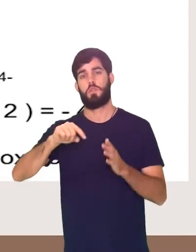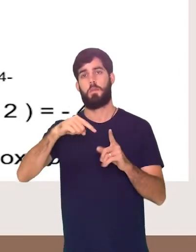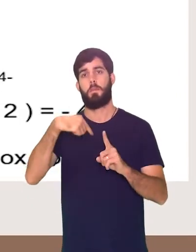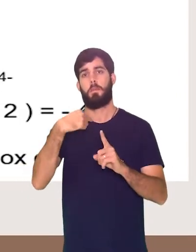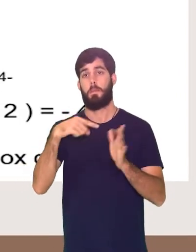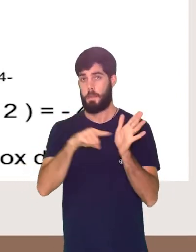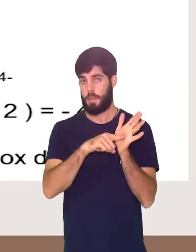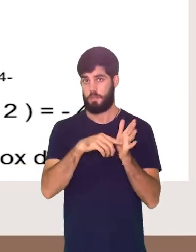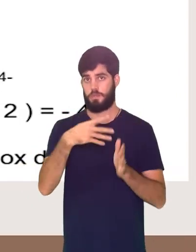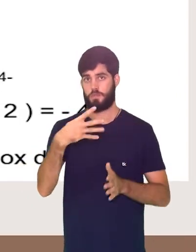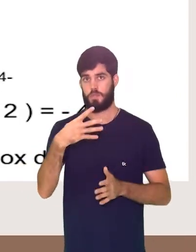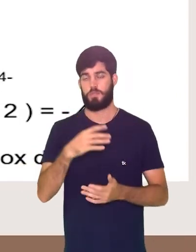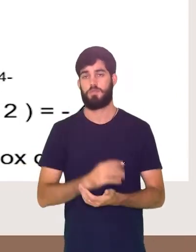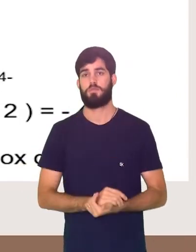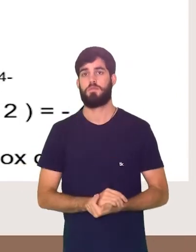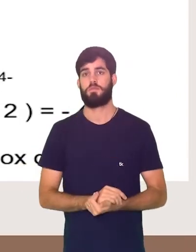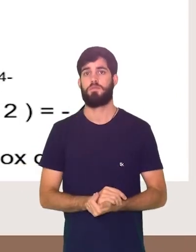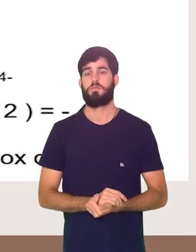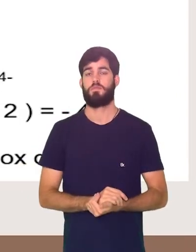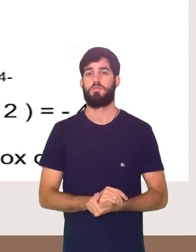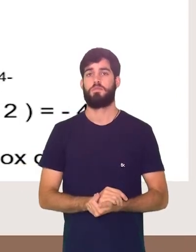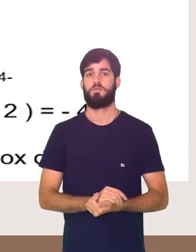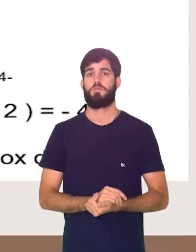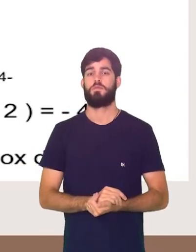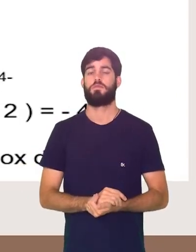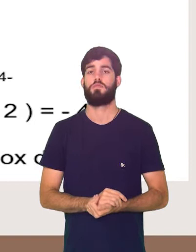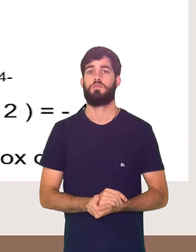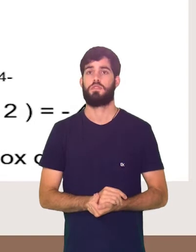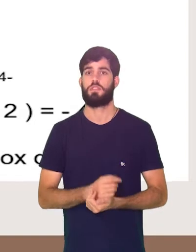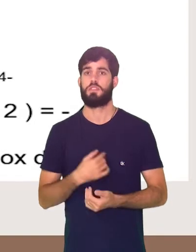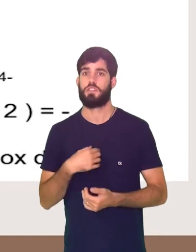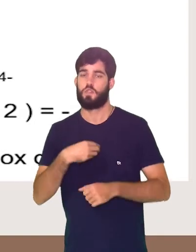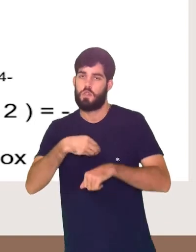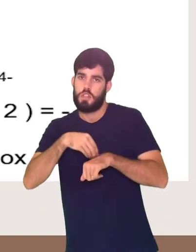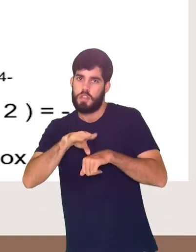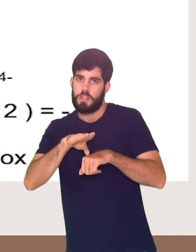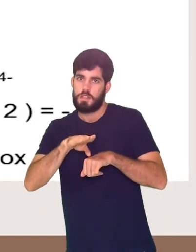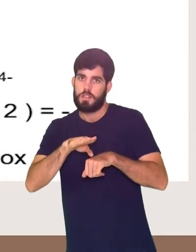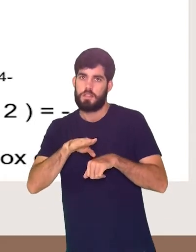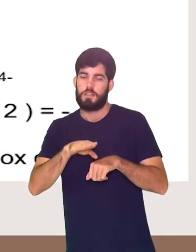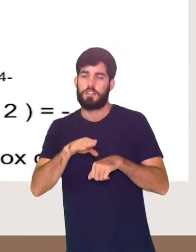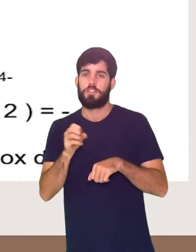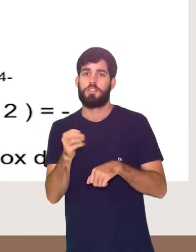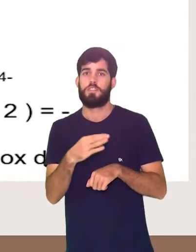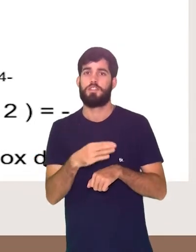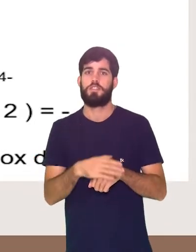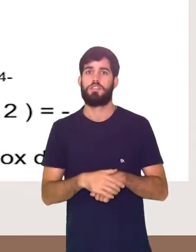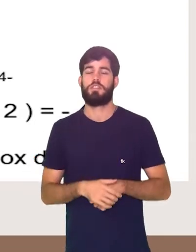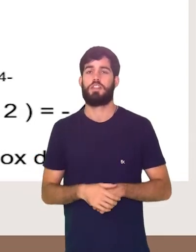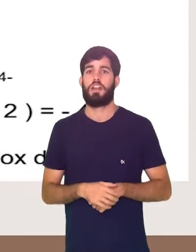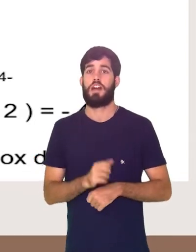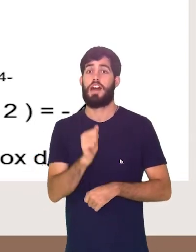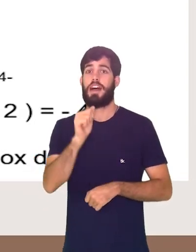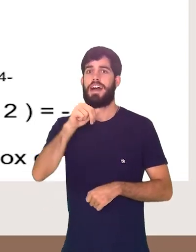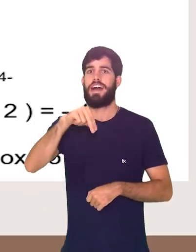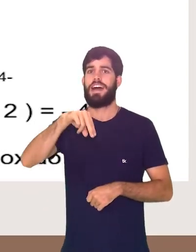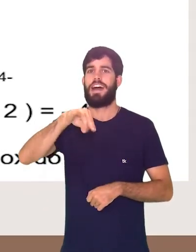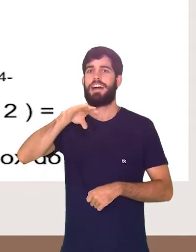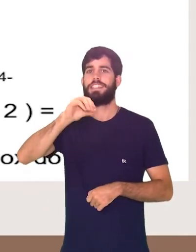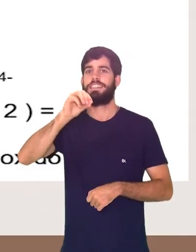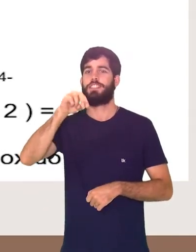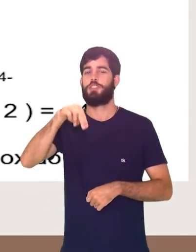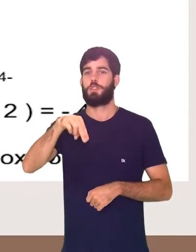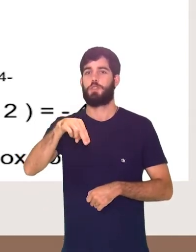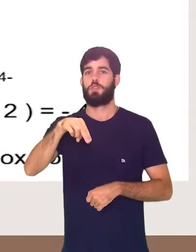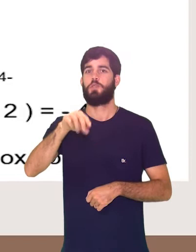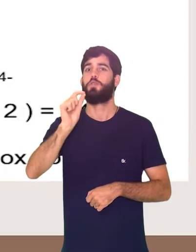P4O7-4. Olha, aí eu já vou dar a dica para vocês, a novidade. É um ânion, é um íon. O